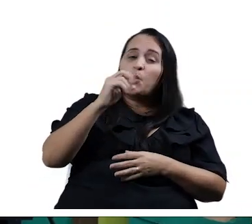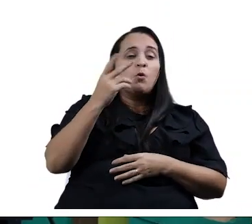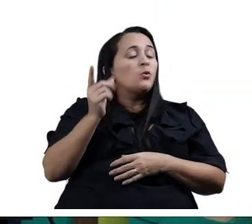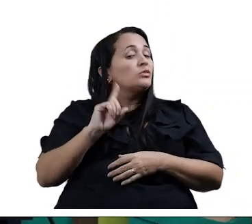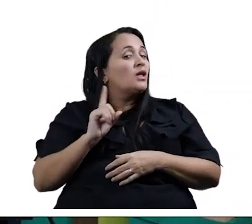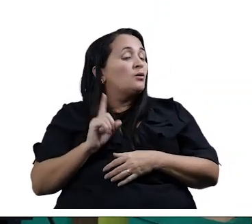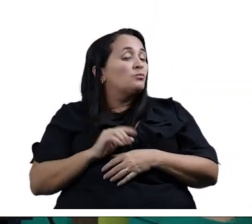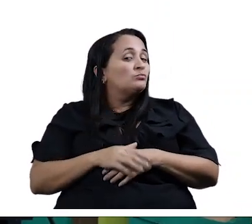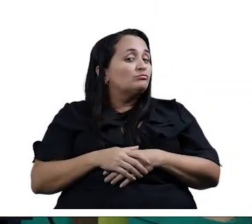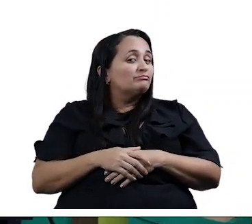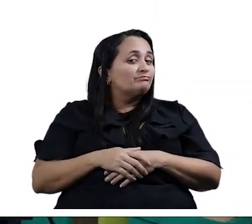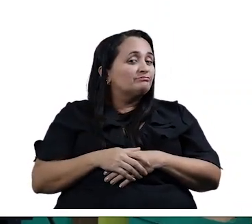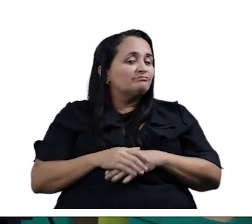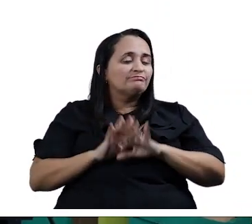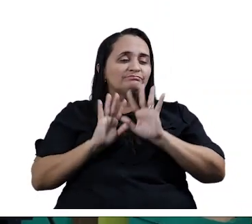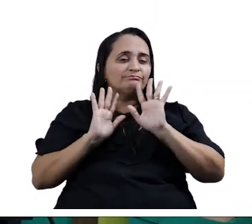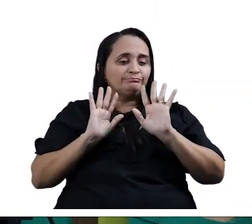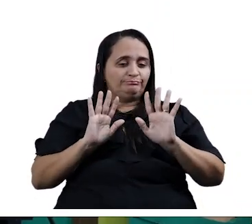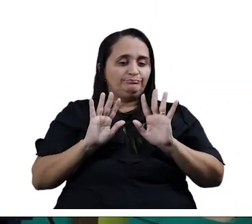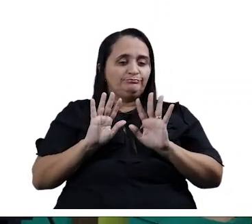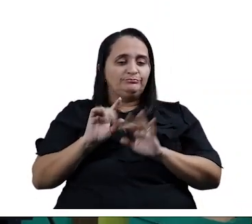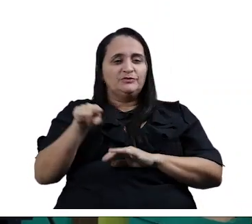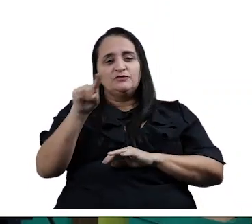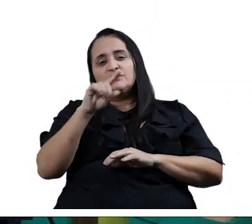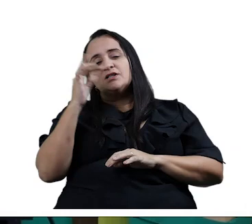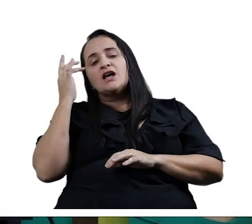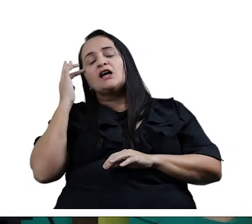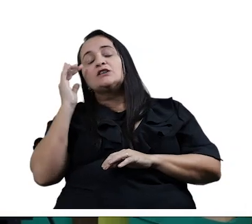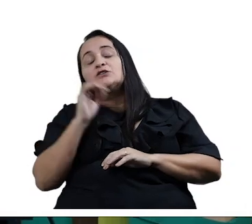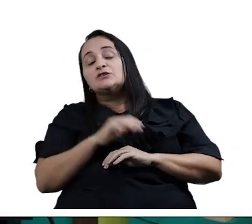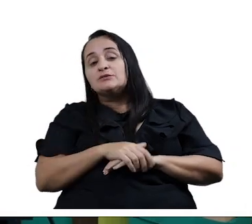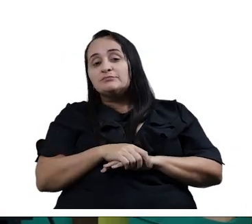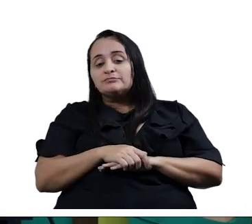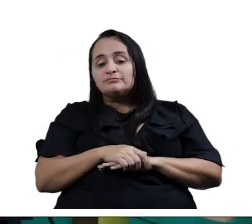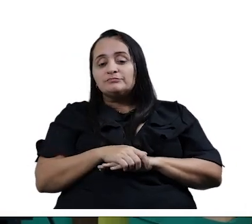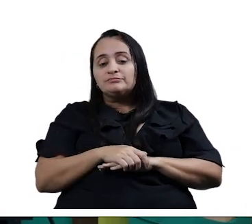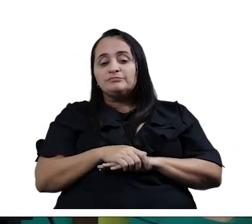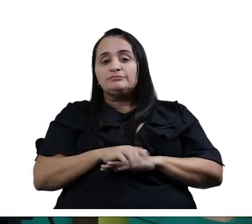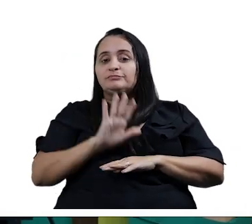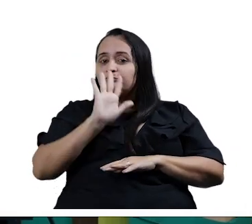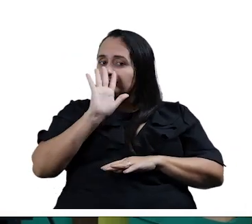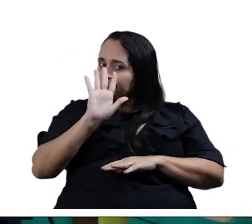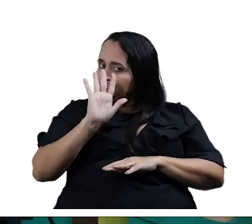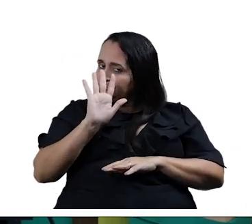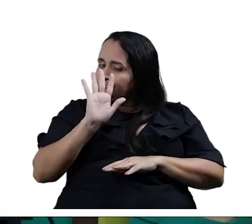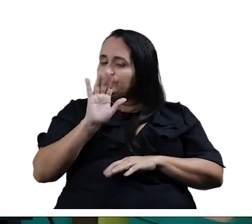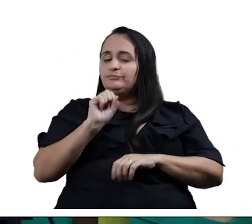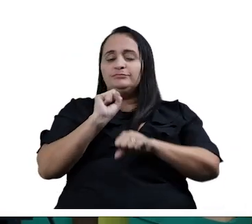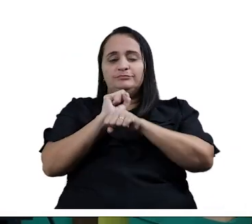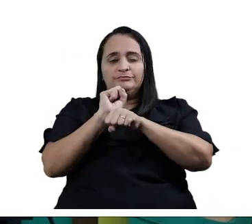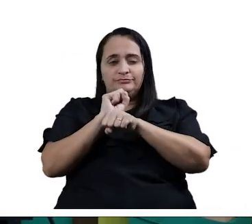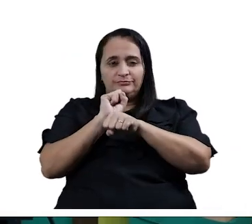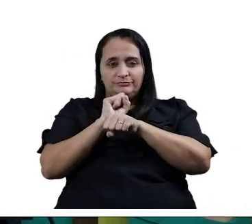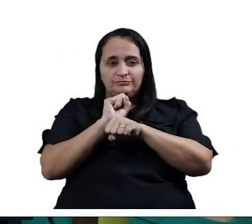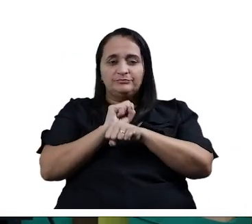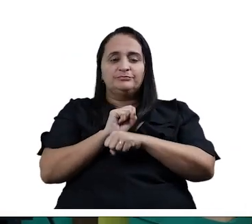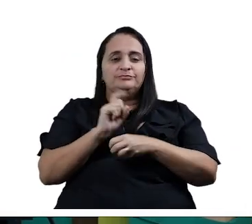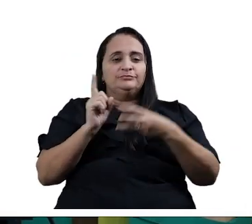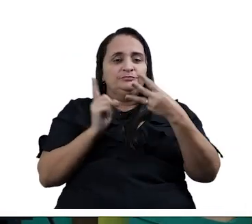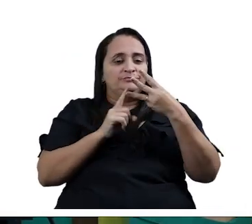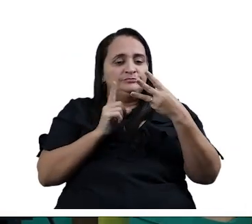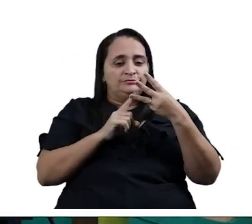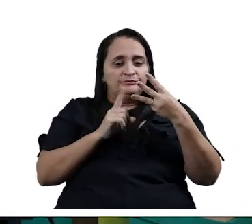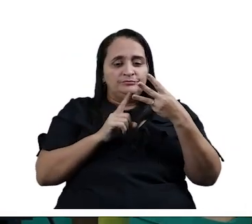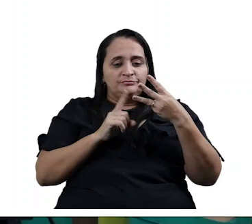texto é uma poesia ou não. E aí, o que é que você acha? Guarda aí para você,